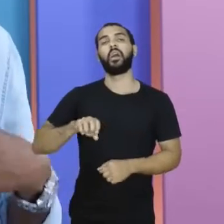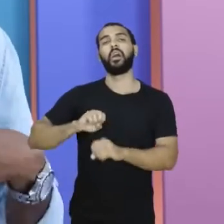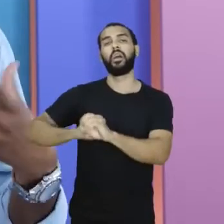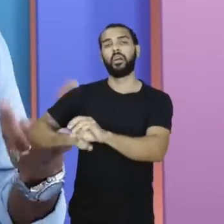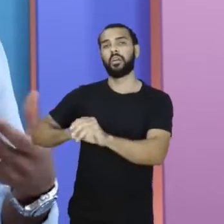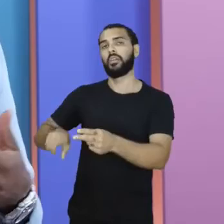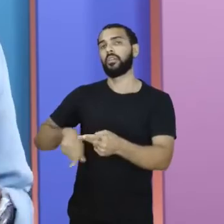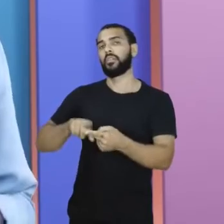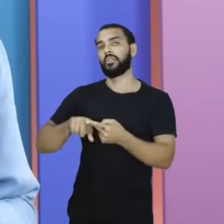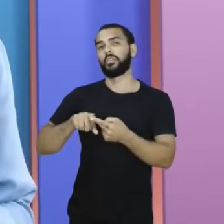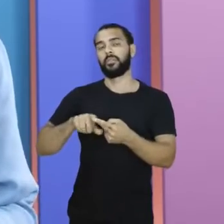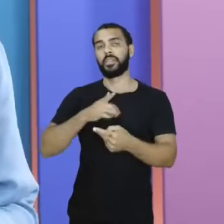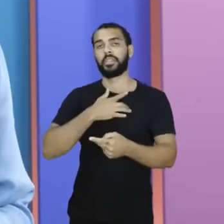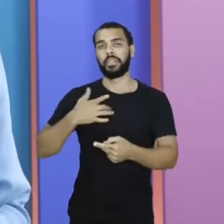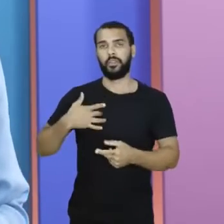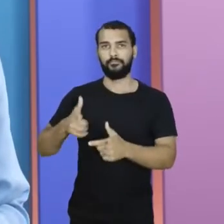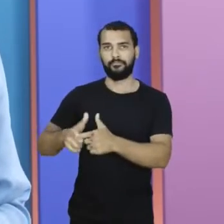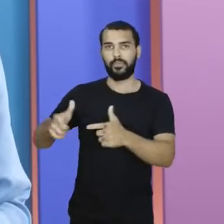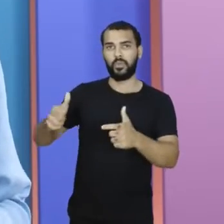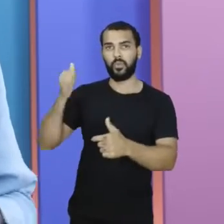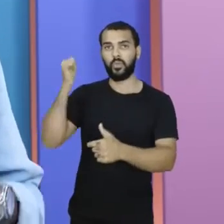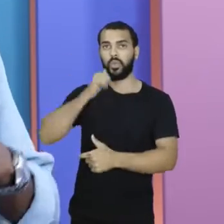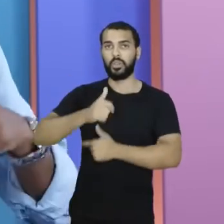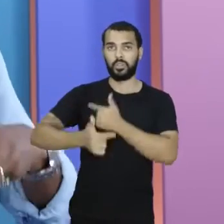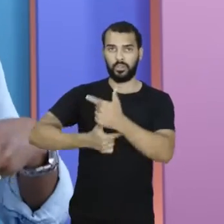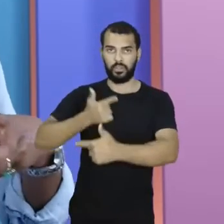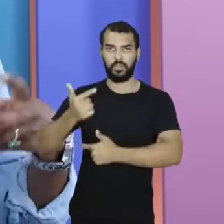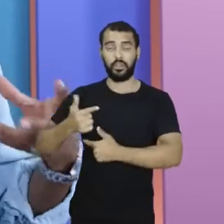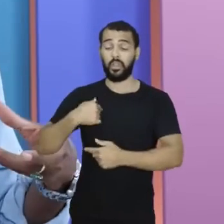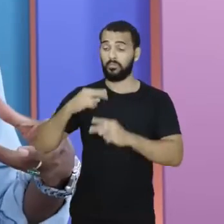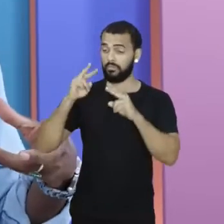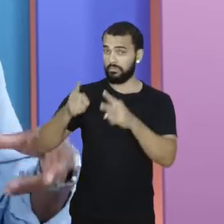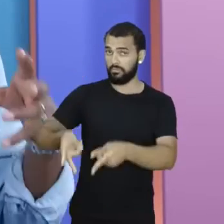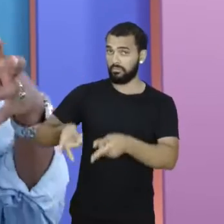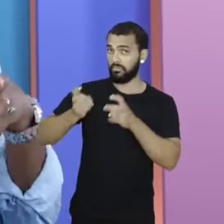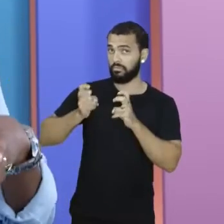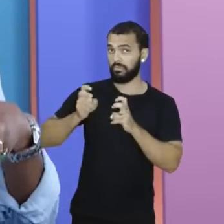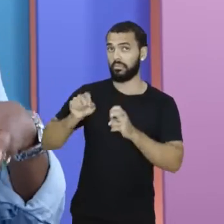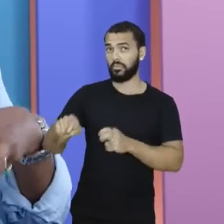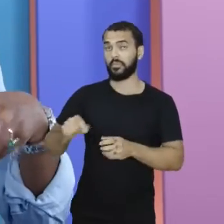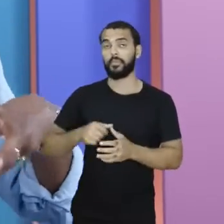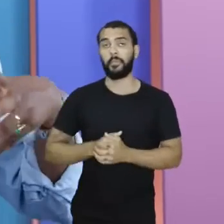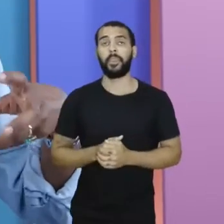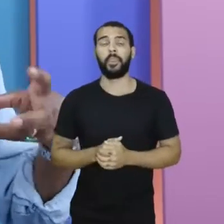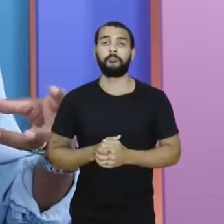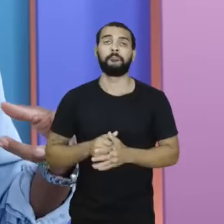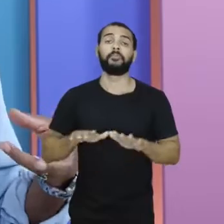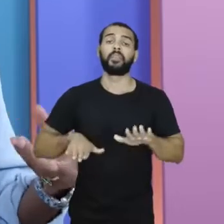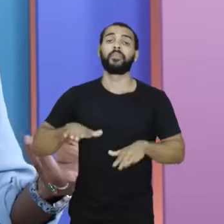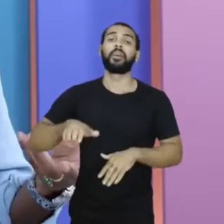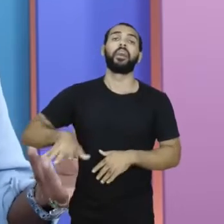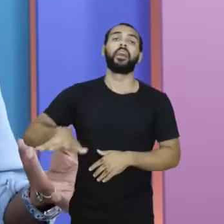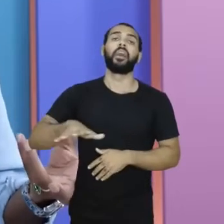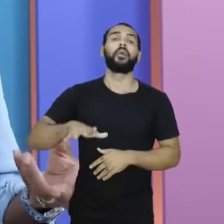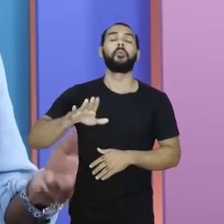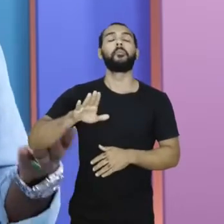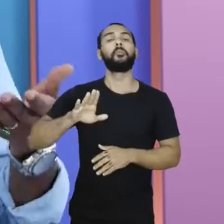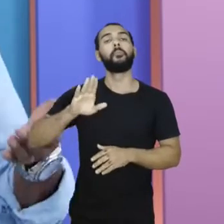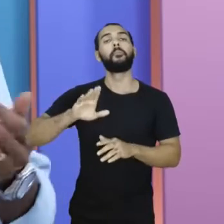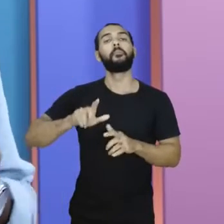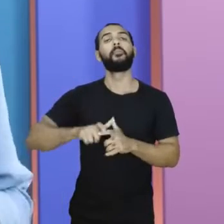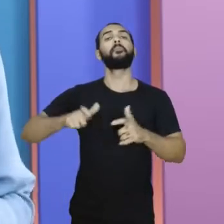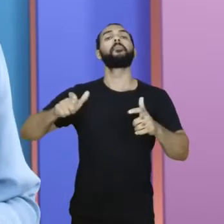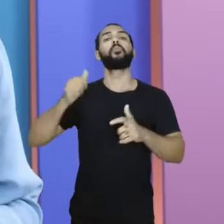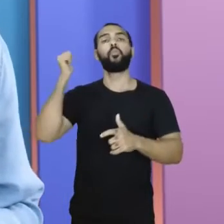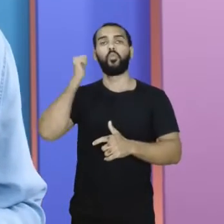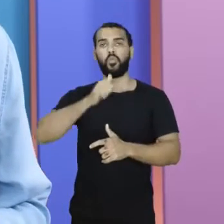educação, sou professora, venho dessa realidade. Essas categorias, por serem categorias majoritariamente femininas,